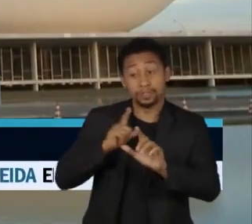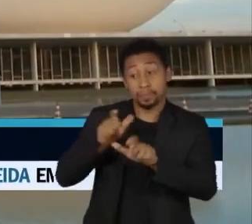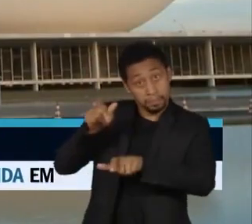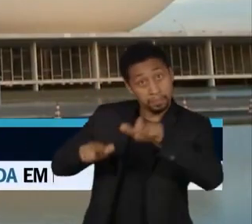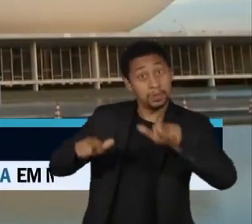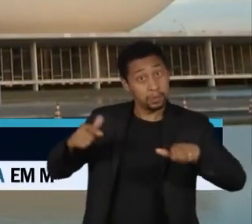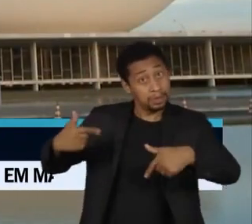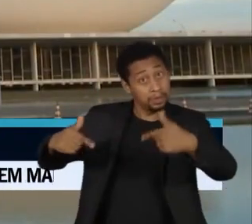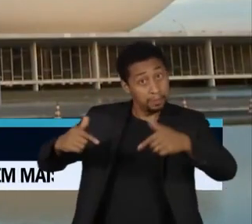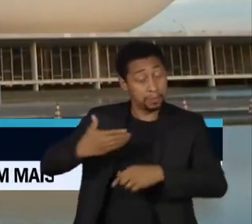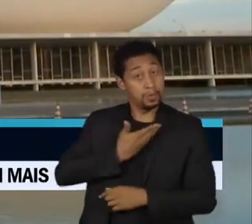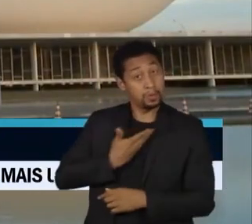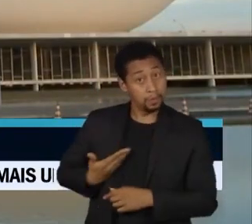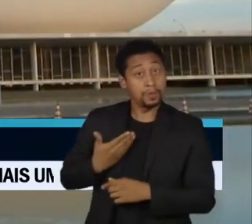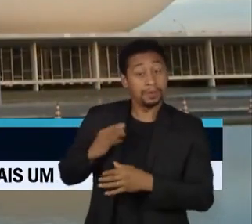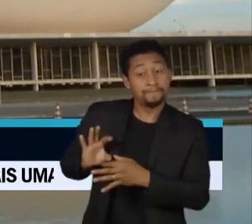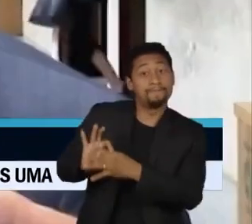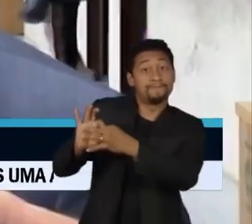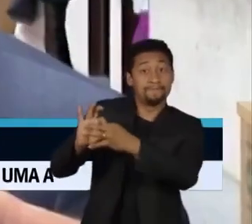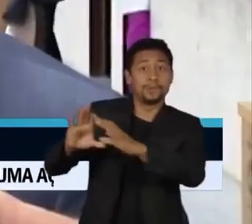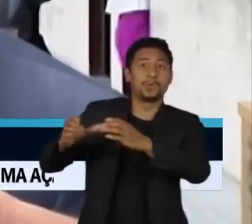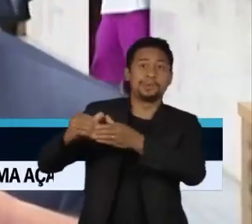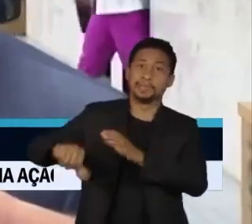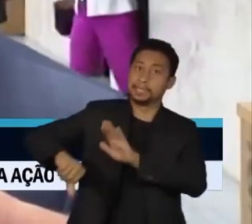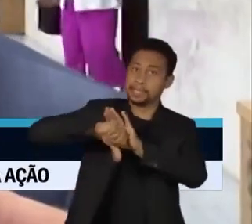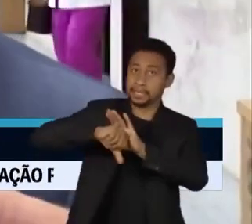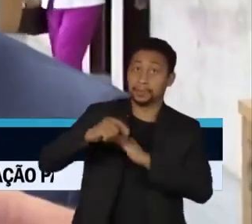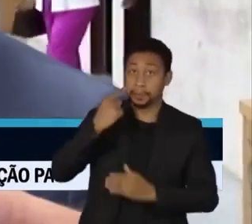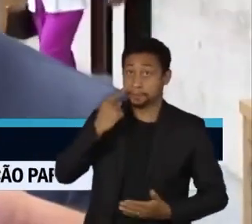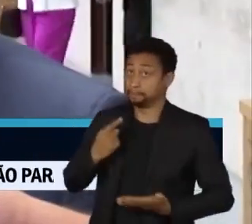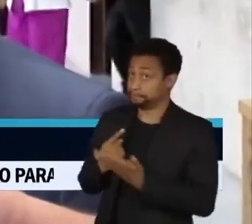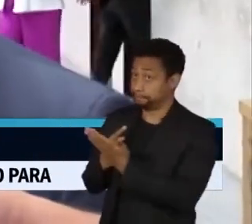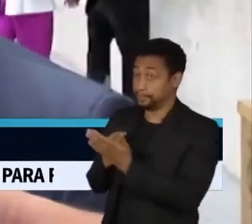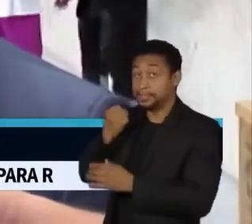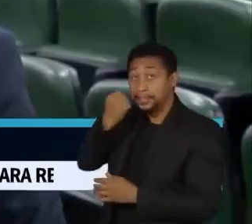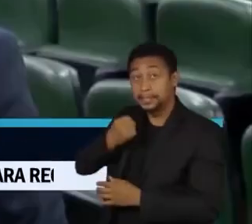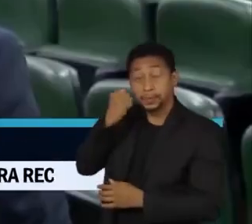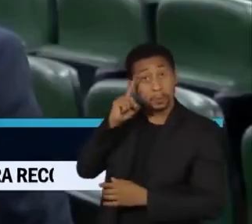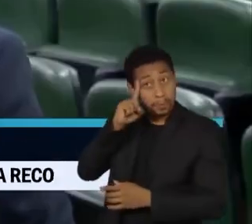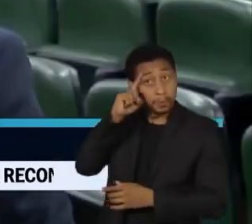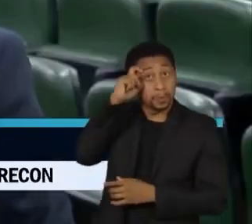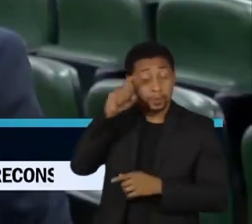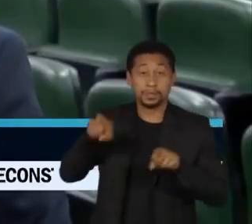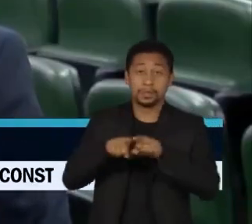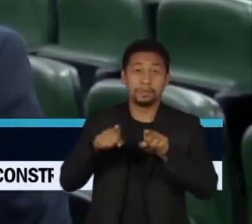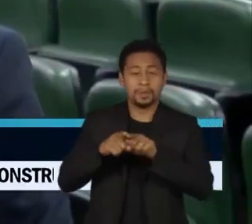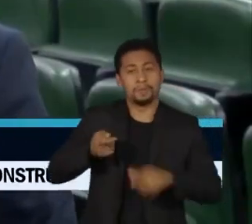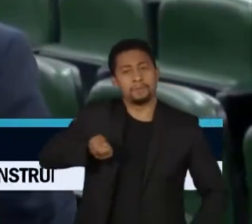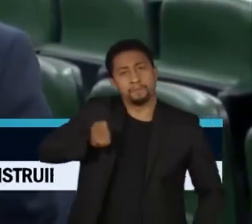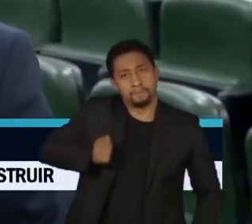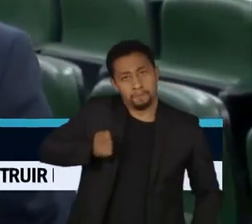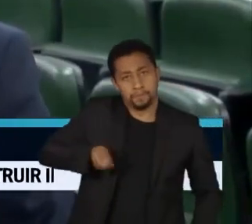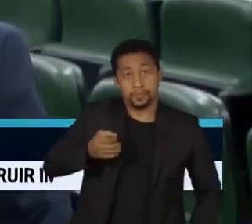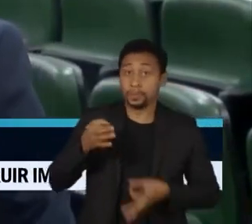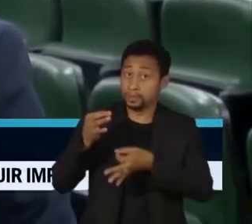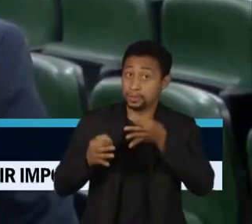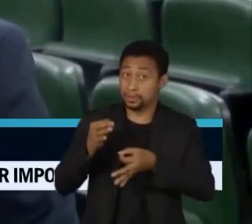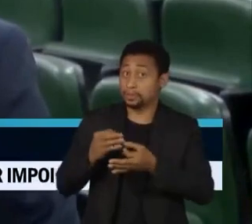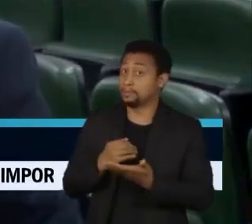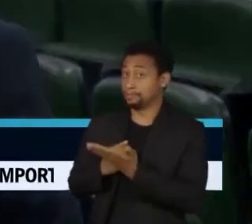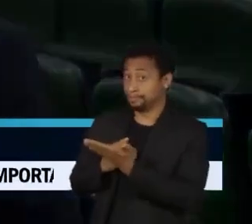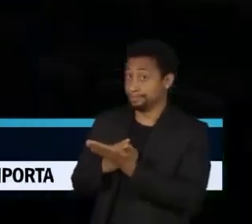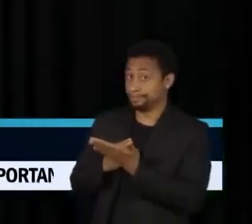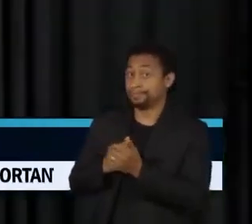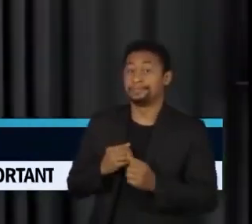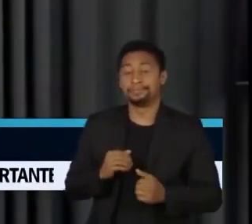em ações contra facções criminosas, entre eles o senador Sérgio Moro e o promotor de justiça, Lincoln